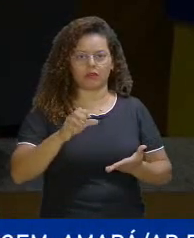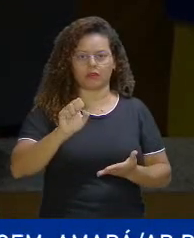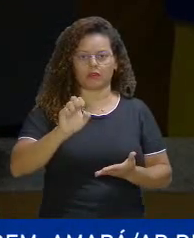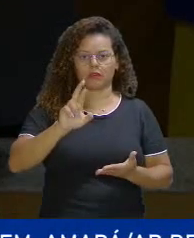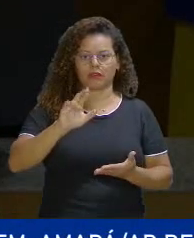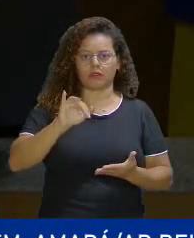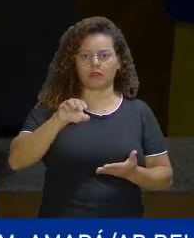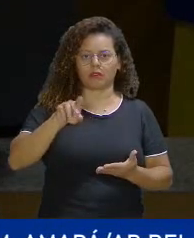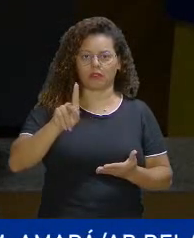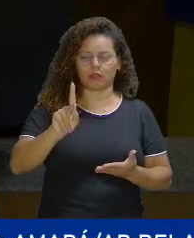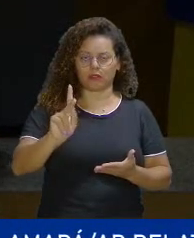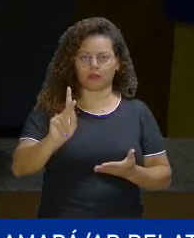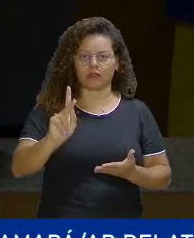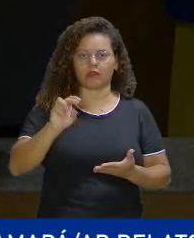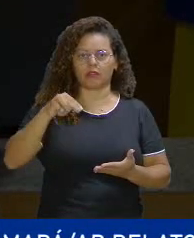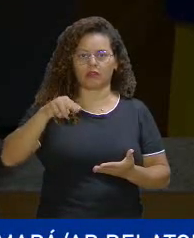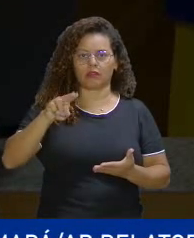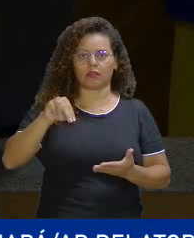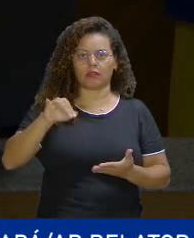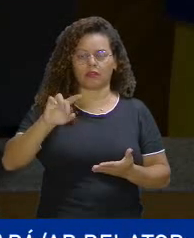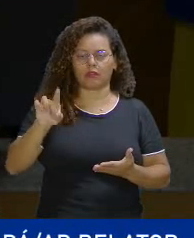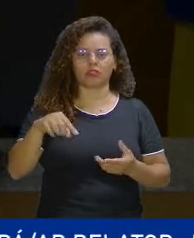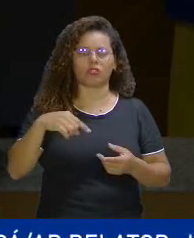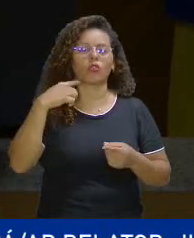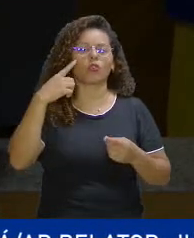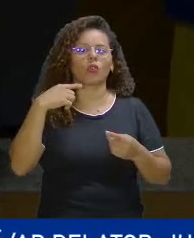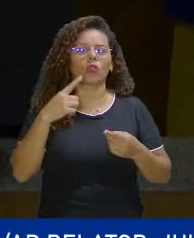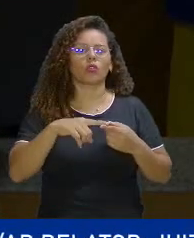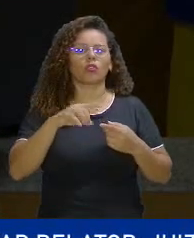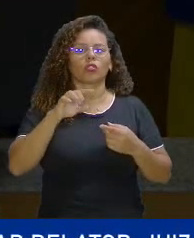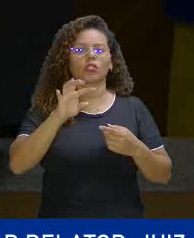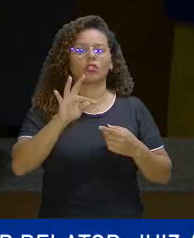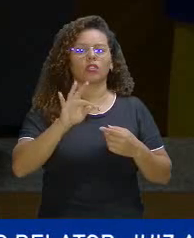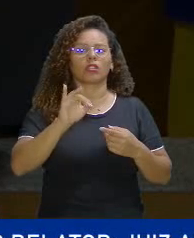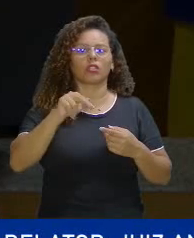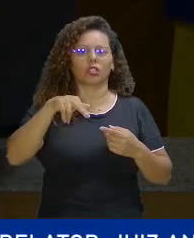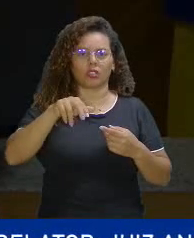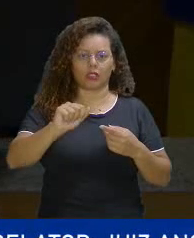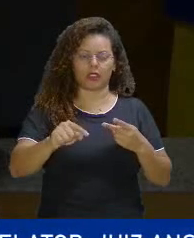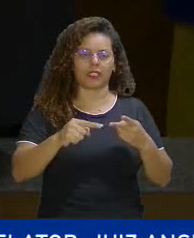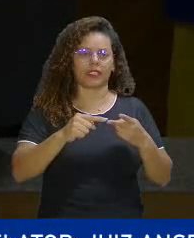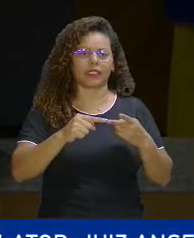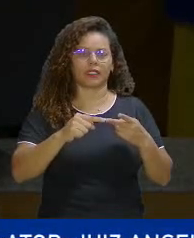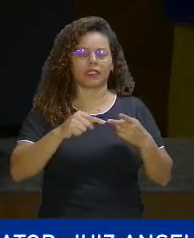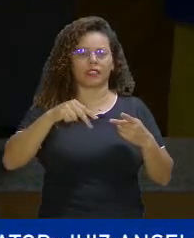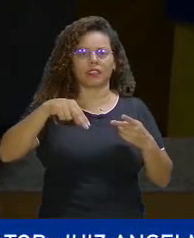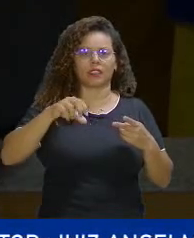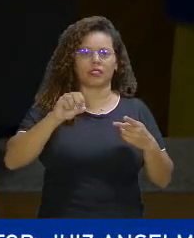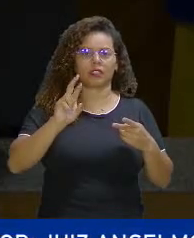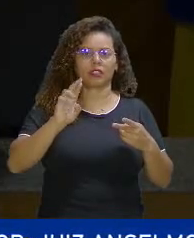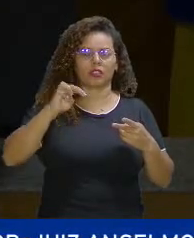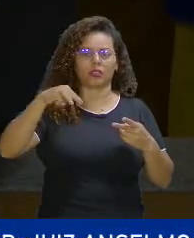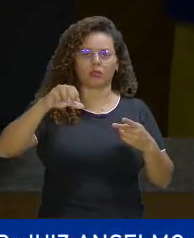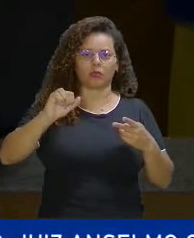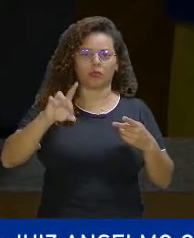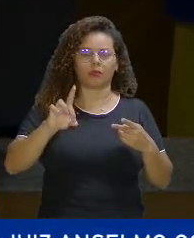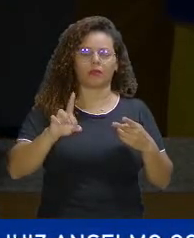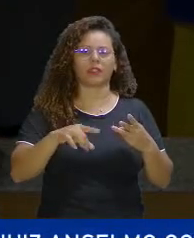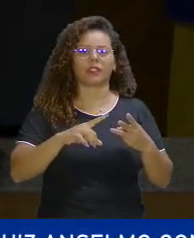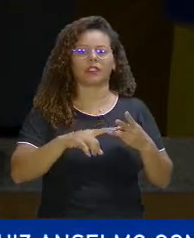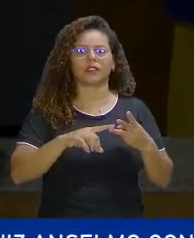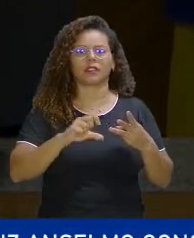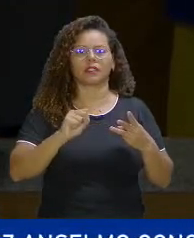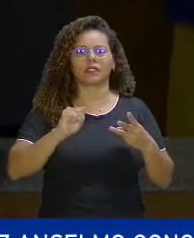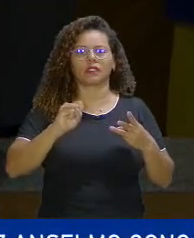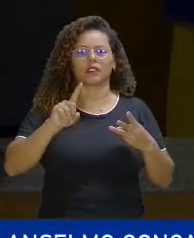Lobato Muniz. Atuarão como vogais a juíza Tina Souza e os juízes Normande Souza, Rivaldo Valente e Agostinho